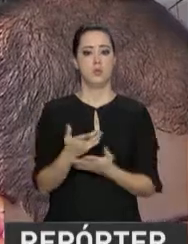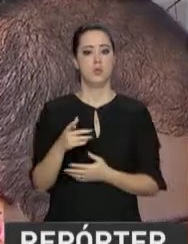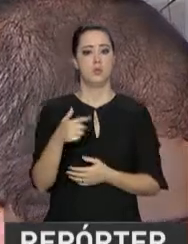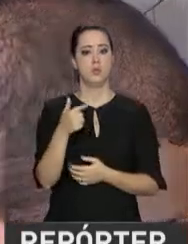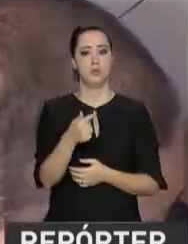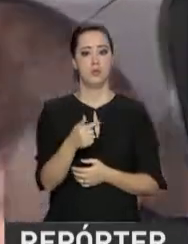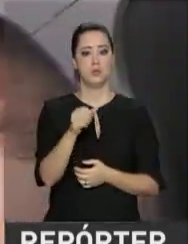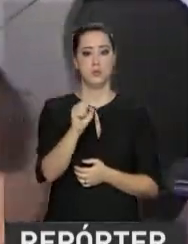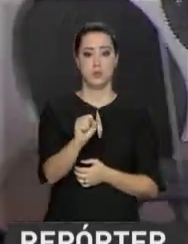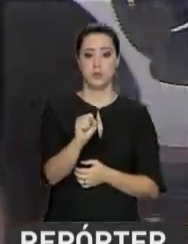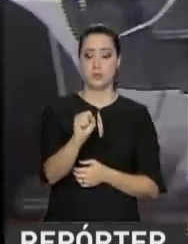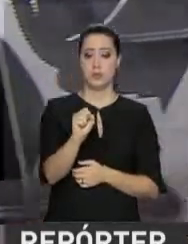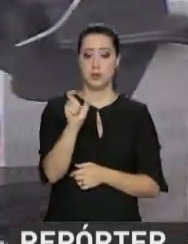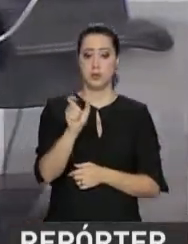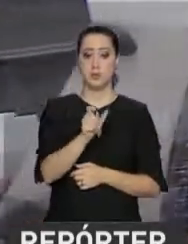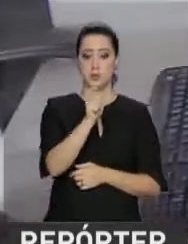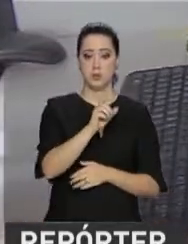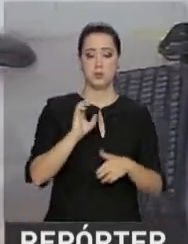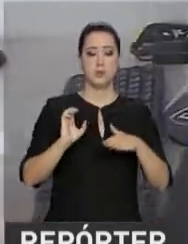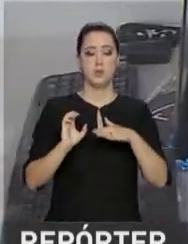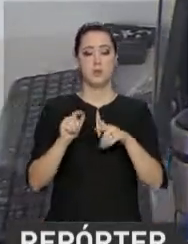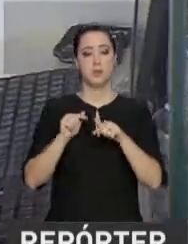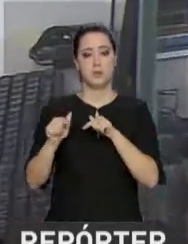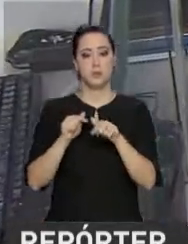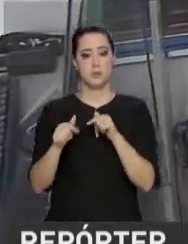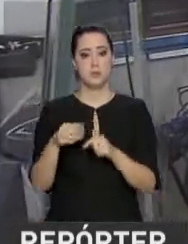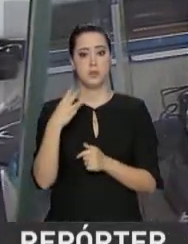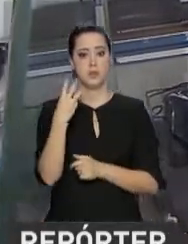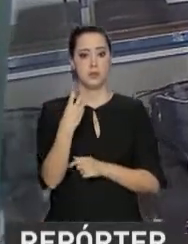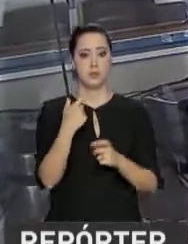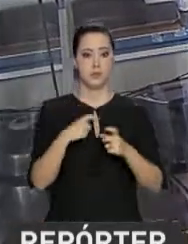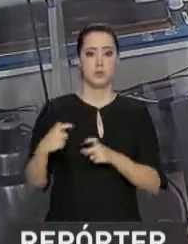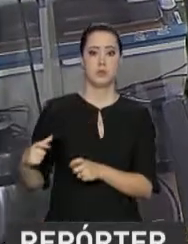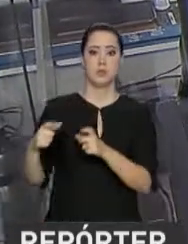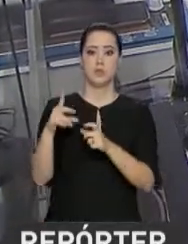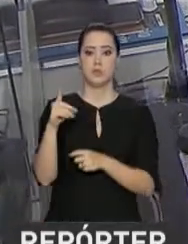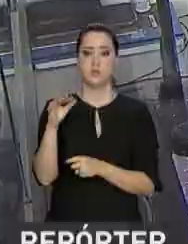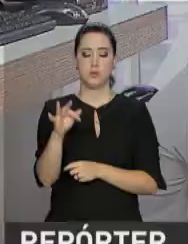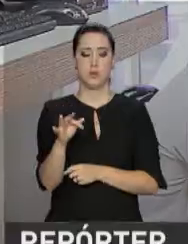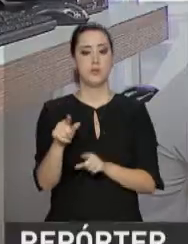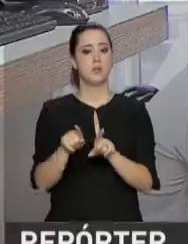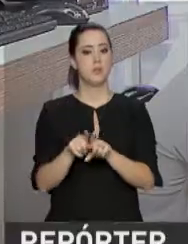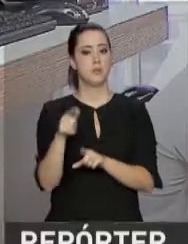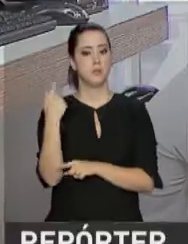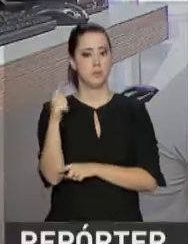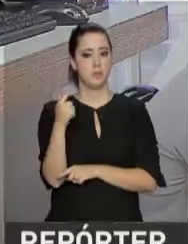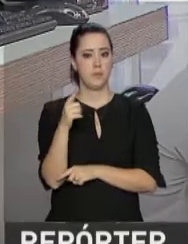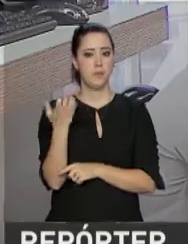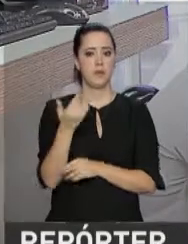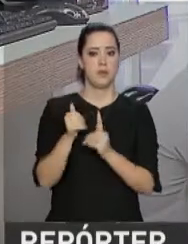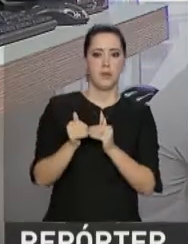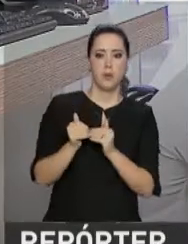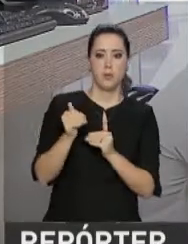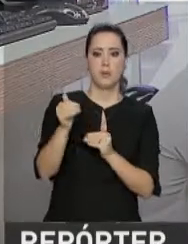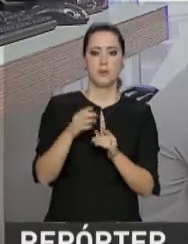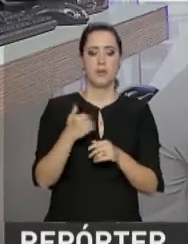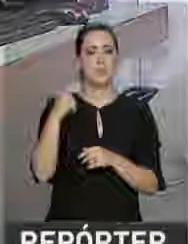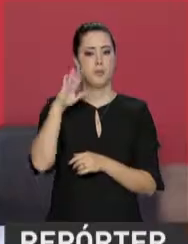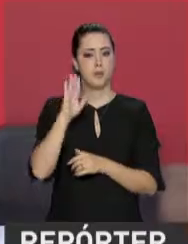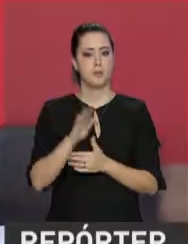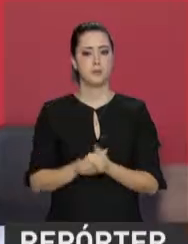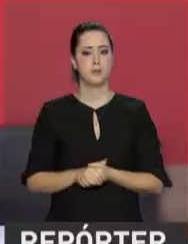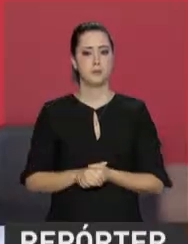78 empregados em três unidades no distrito federal e em goiás e quer expandir mais o negócio